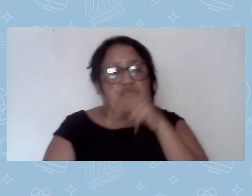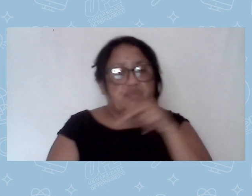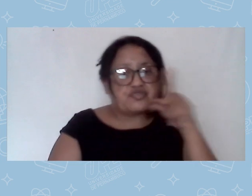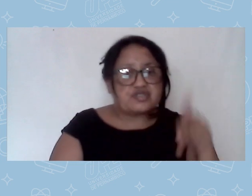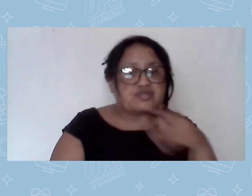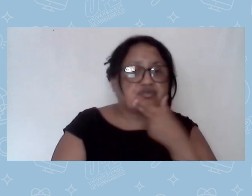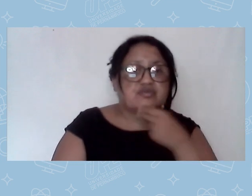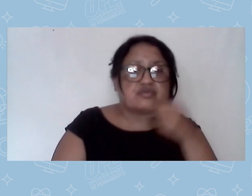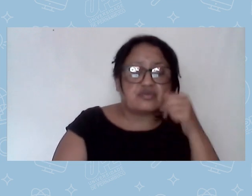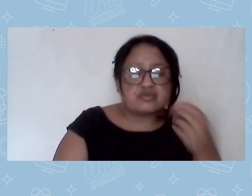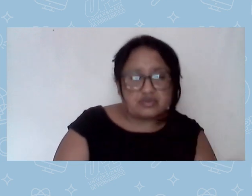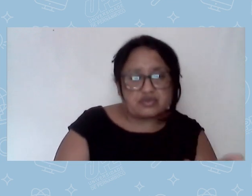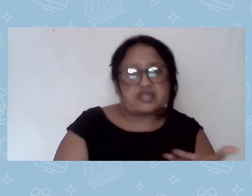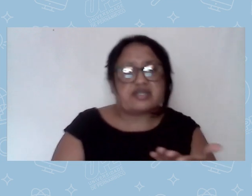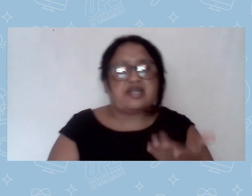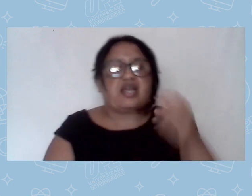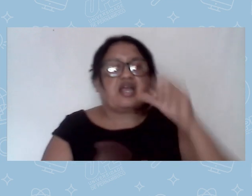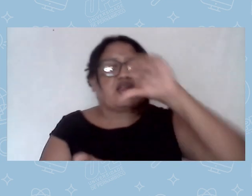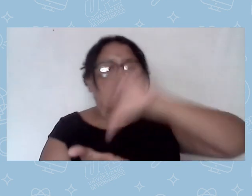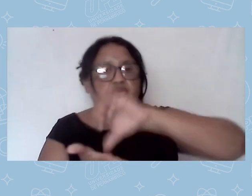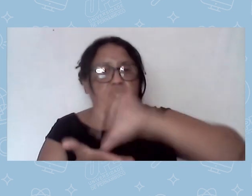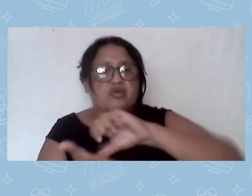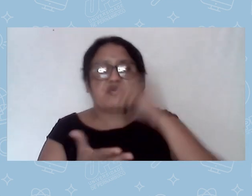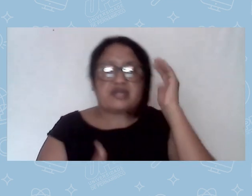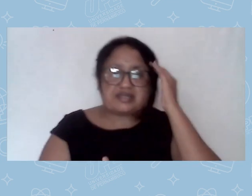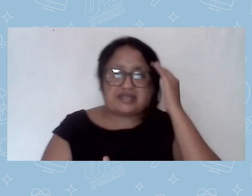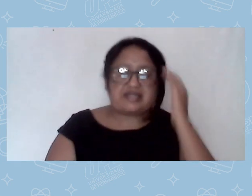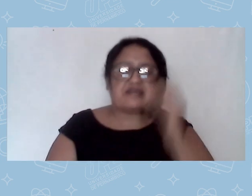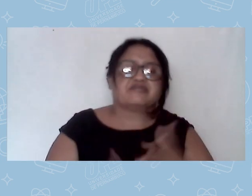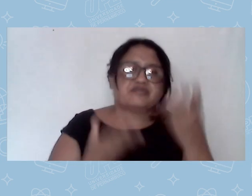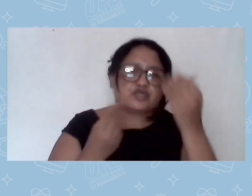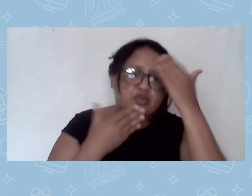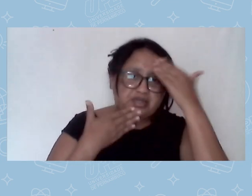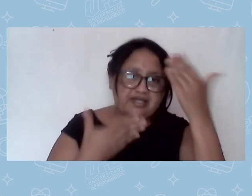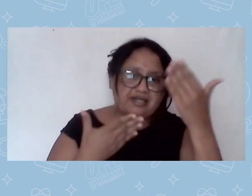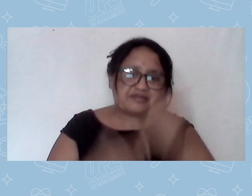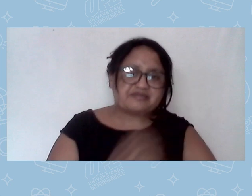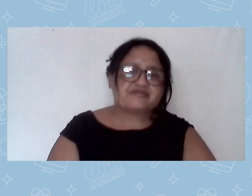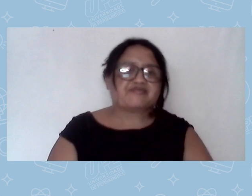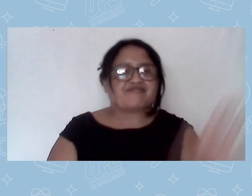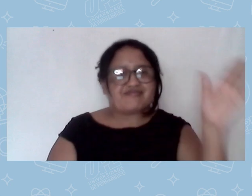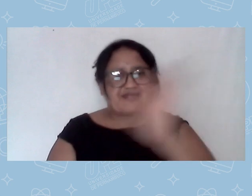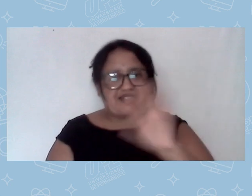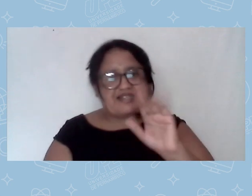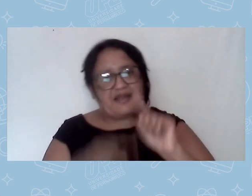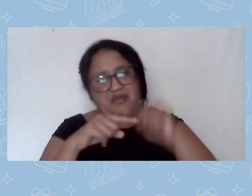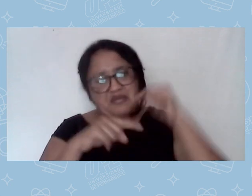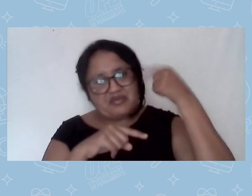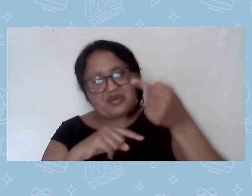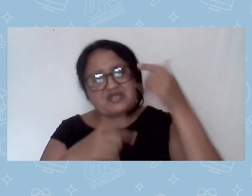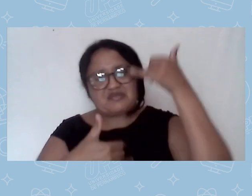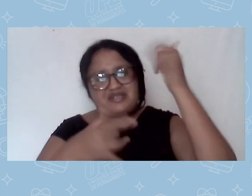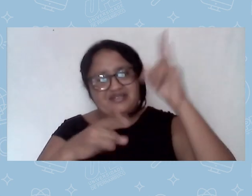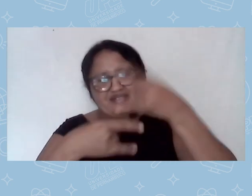detalhes da resolução de cada questão muito obrigado e até a próxima live